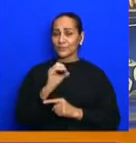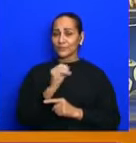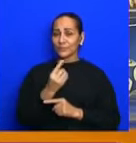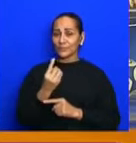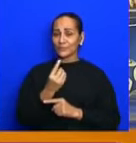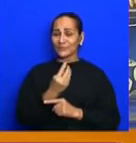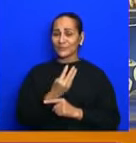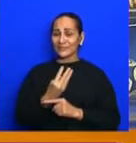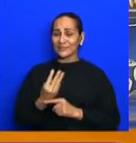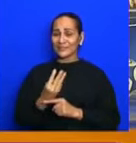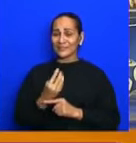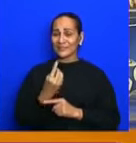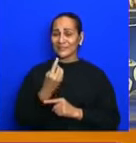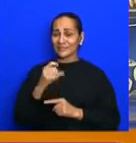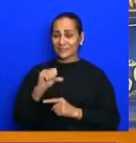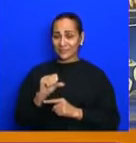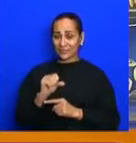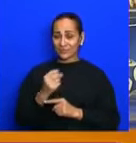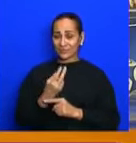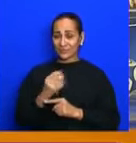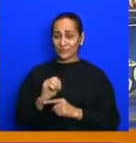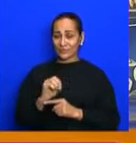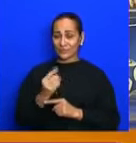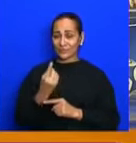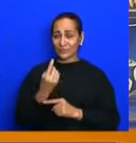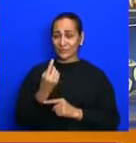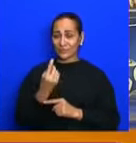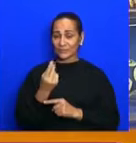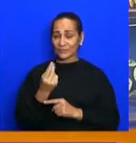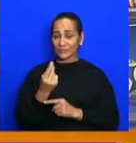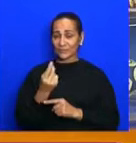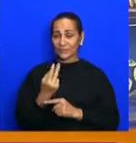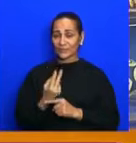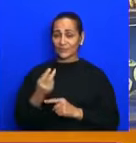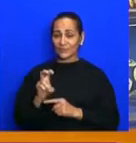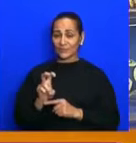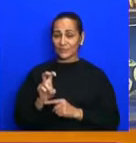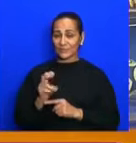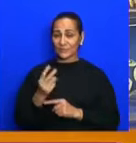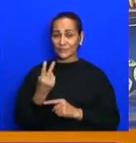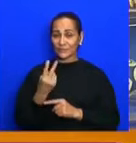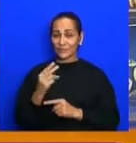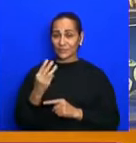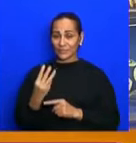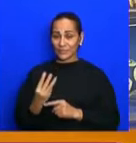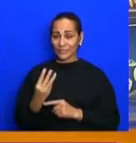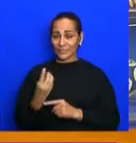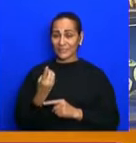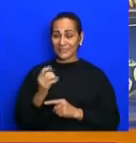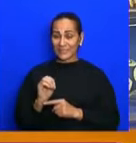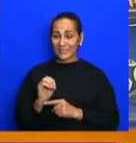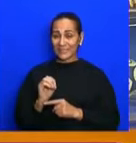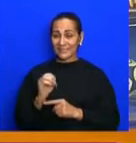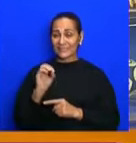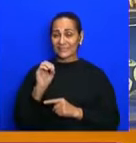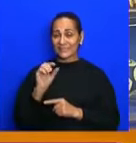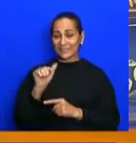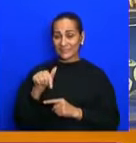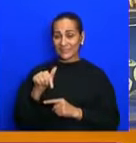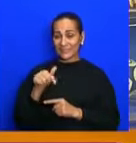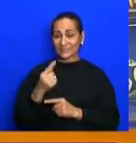01, 13, 19, 20, 12, 25, 23,